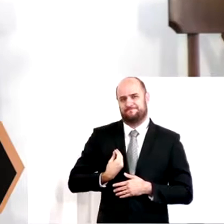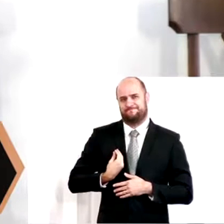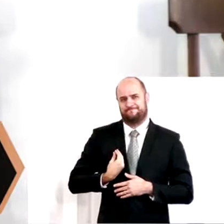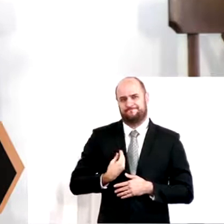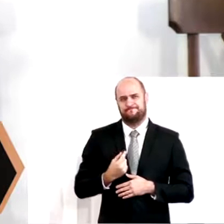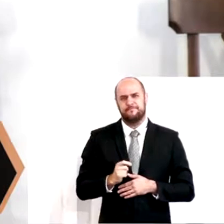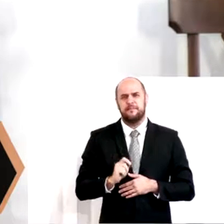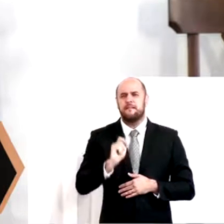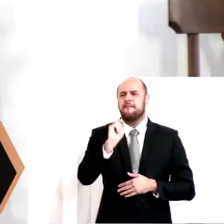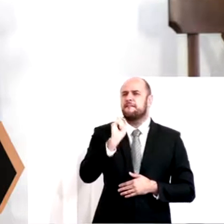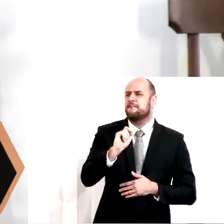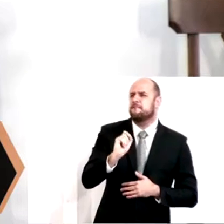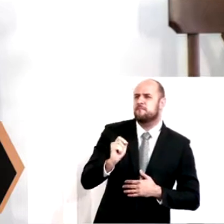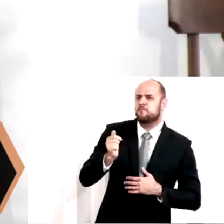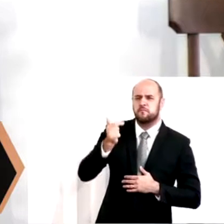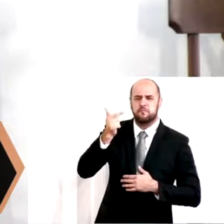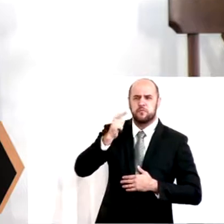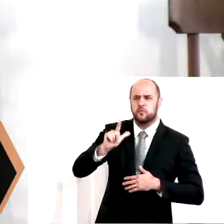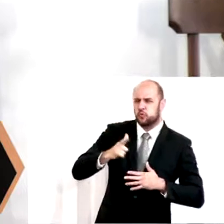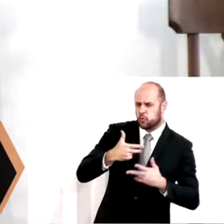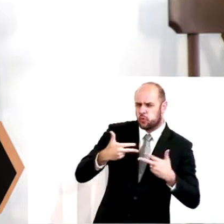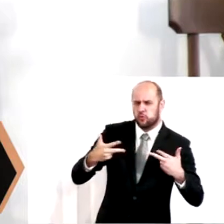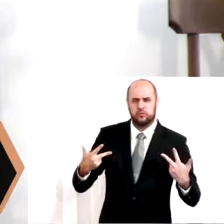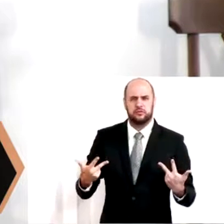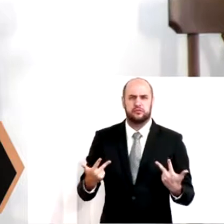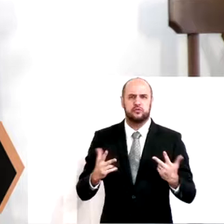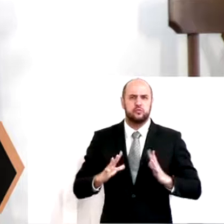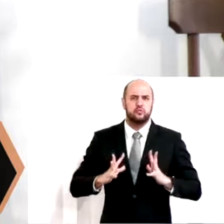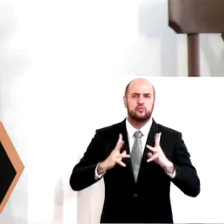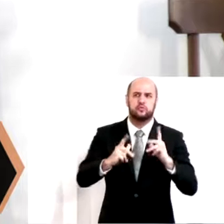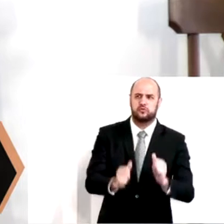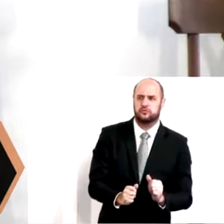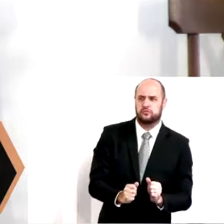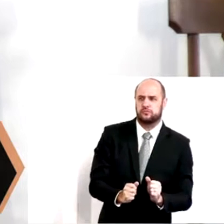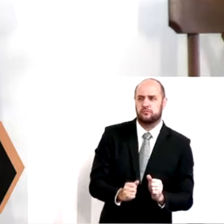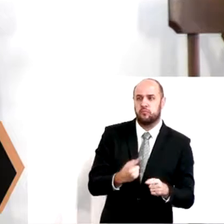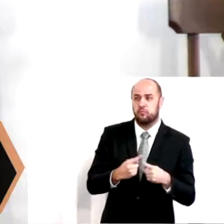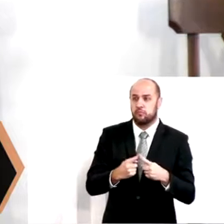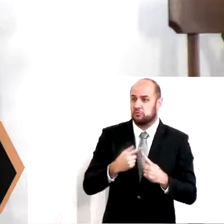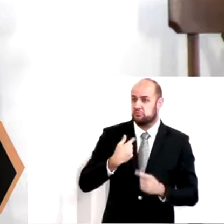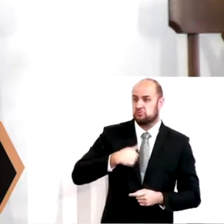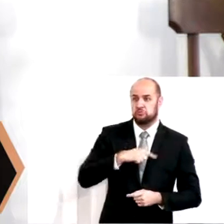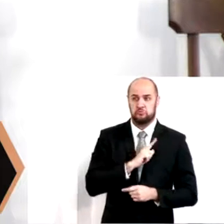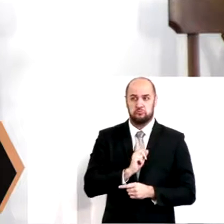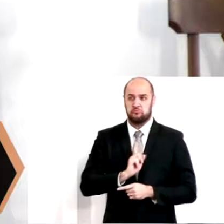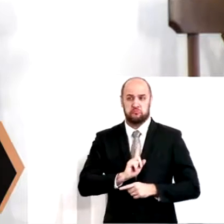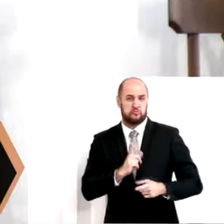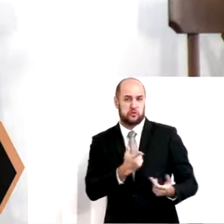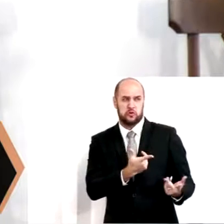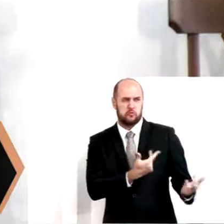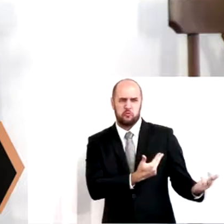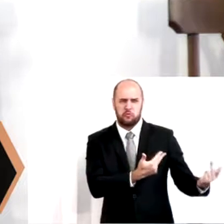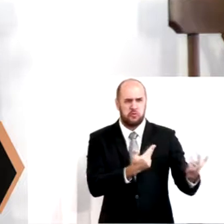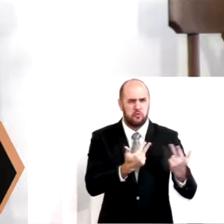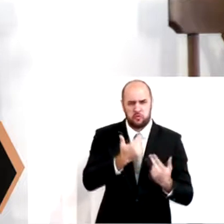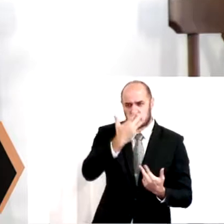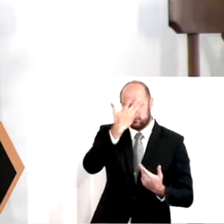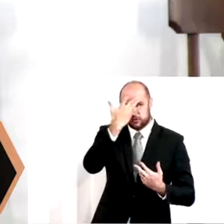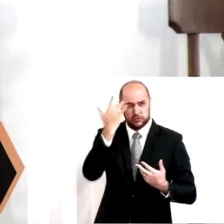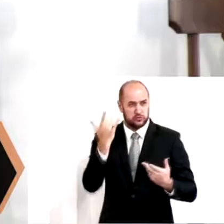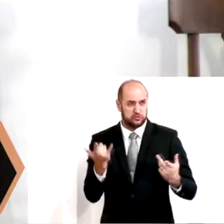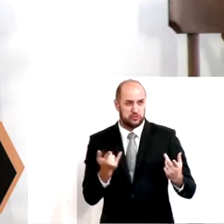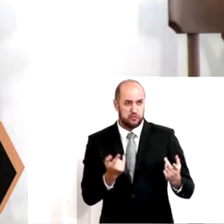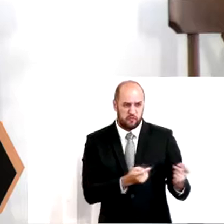é suficiente para estas coisas? Porque nós não estamos, como tantos outros,